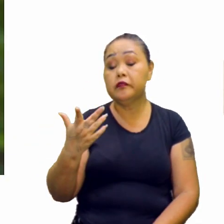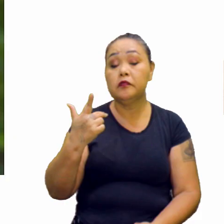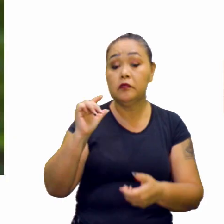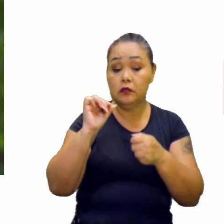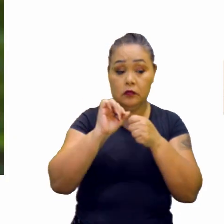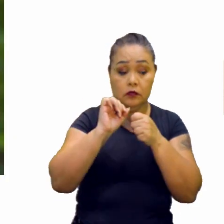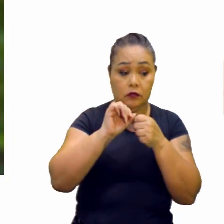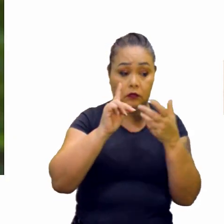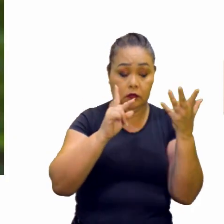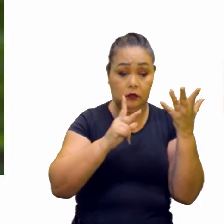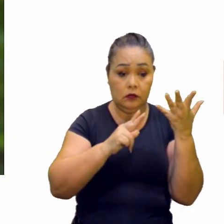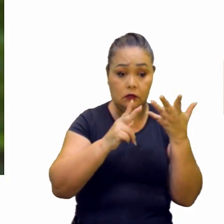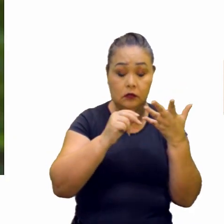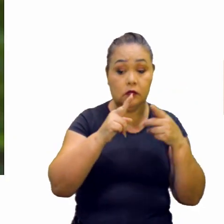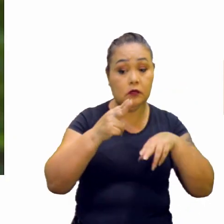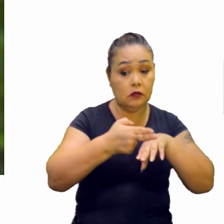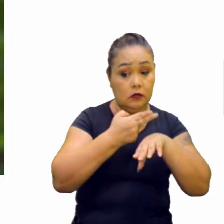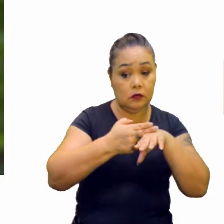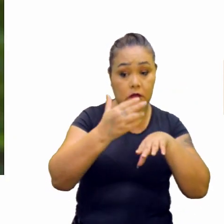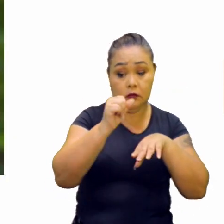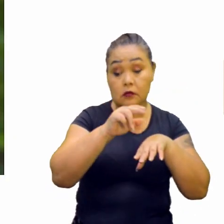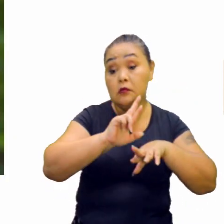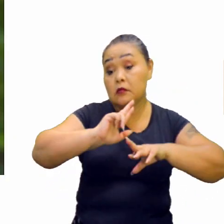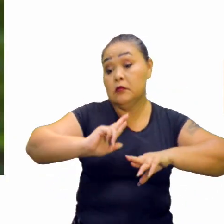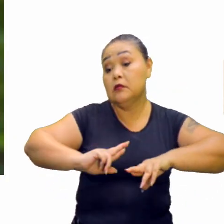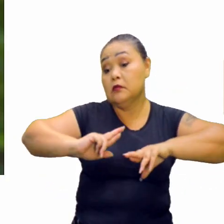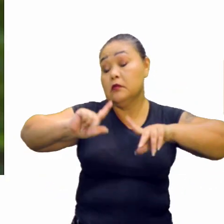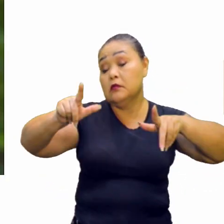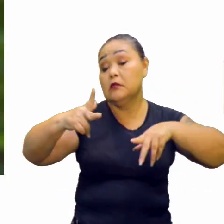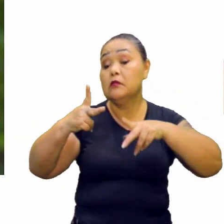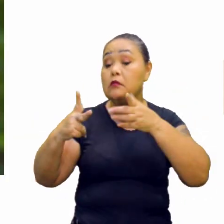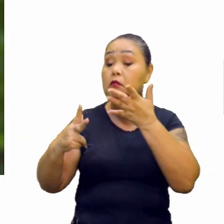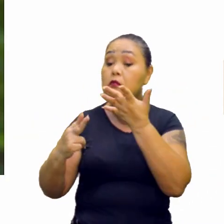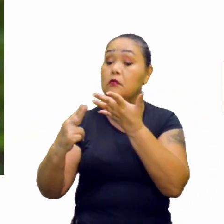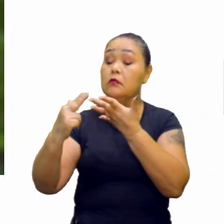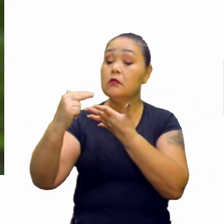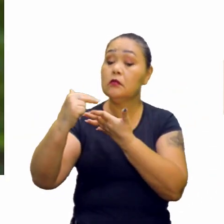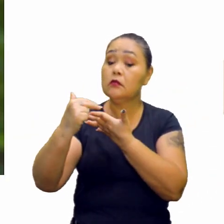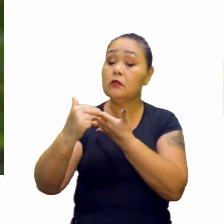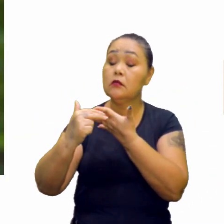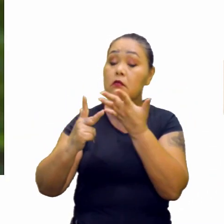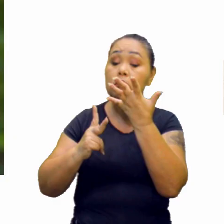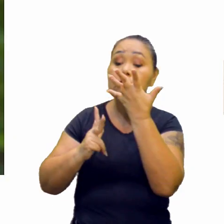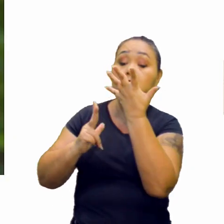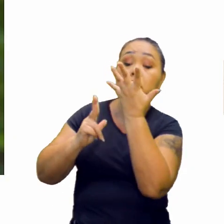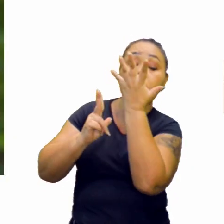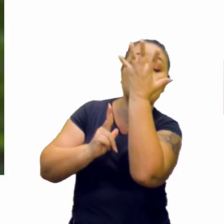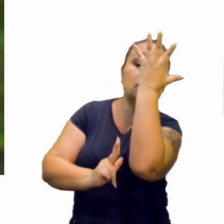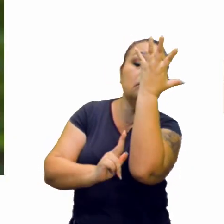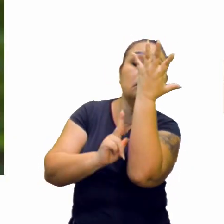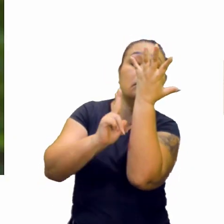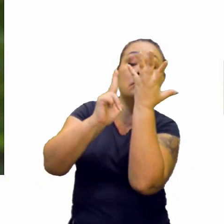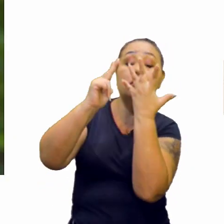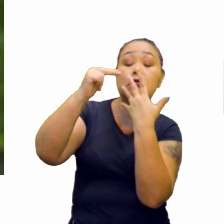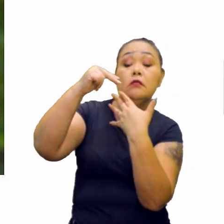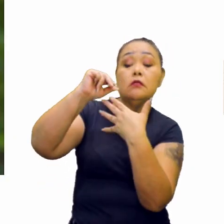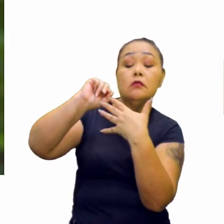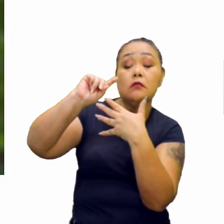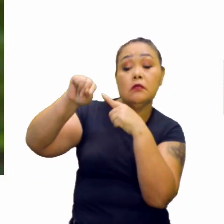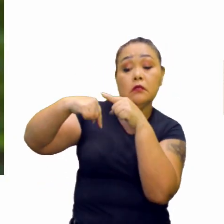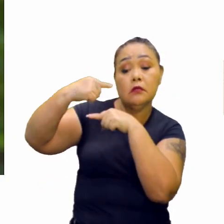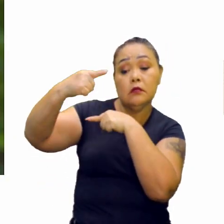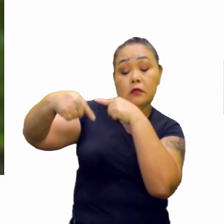no cacau são diferentes das podas que a gente realiza no processo de produção